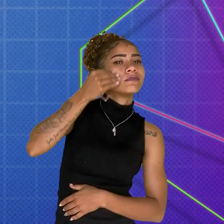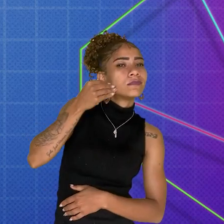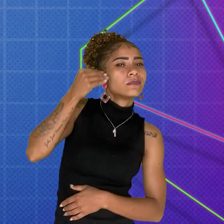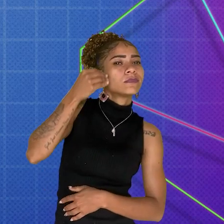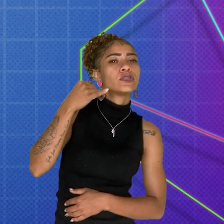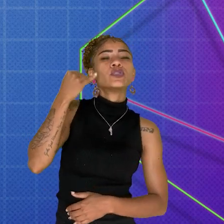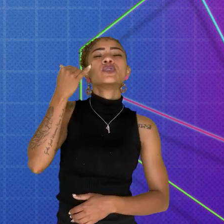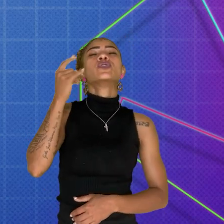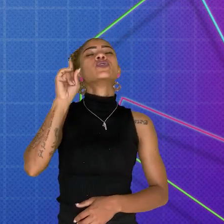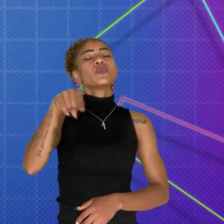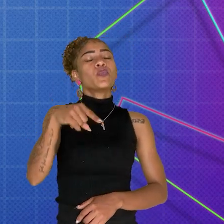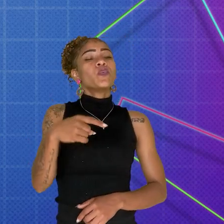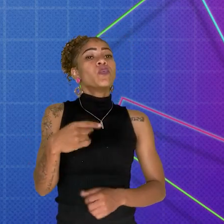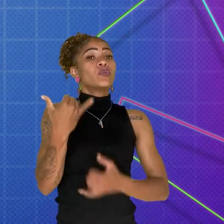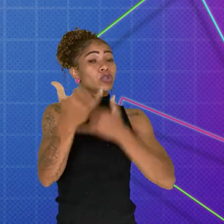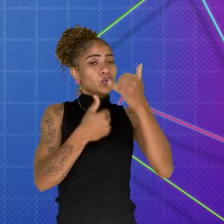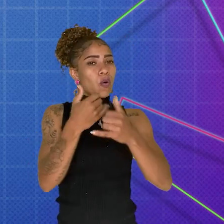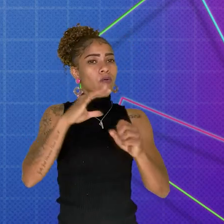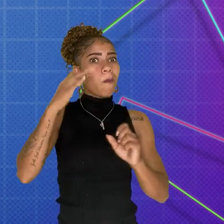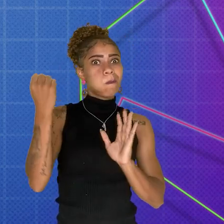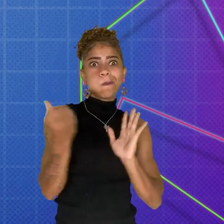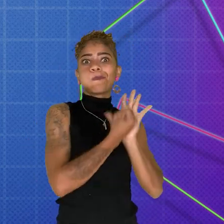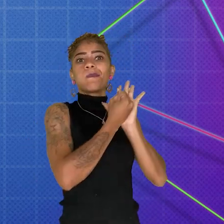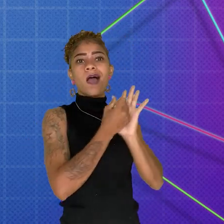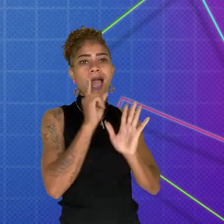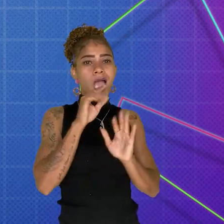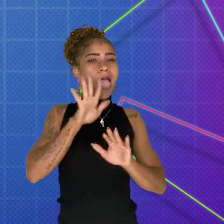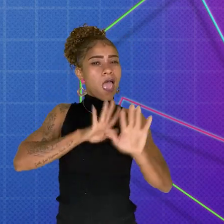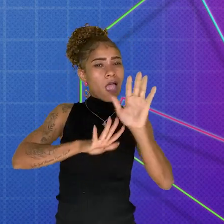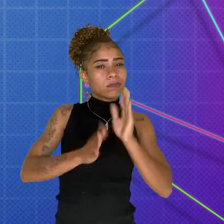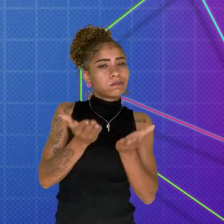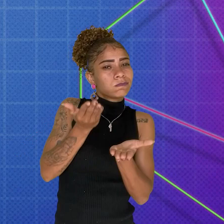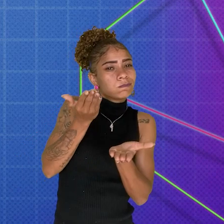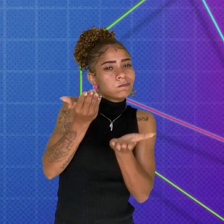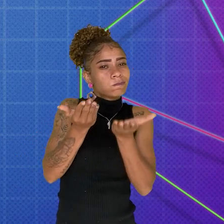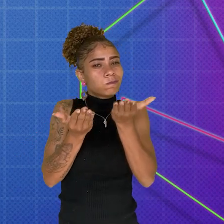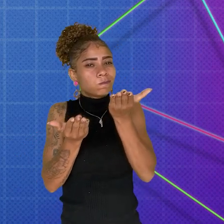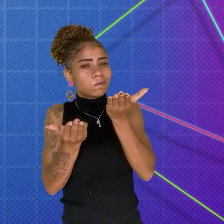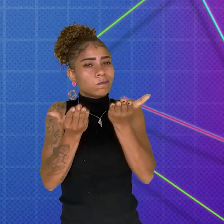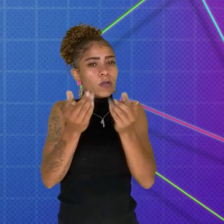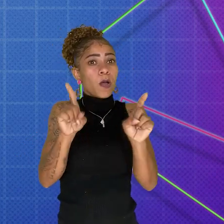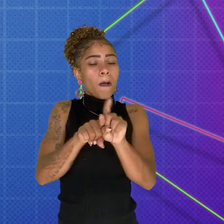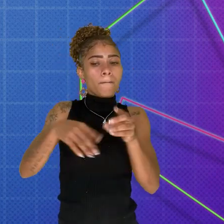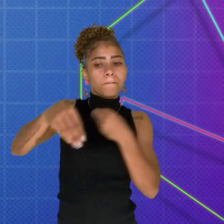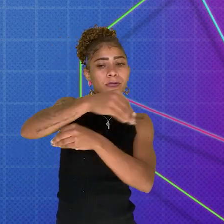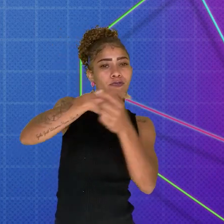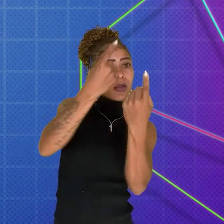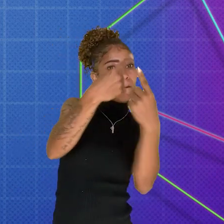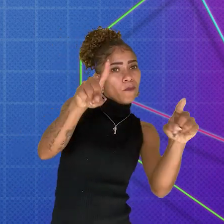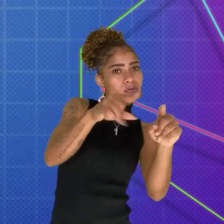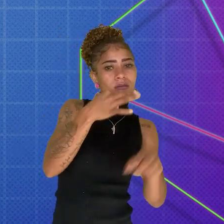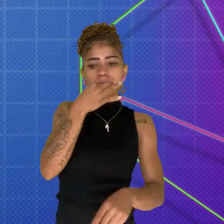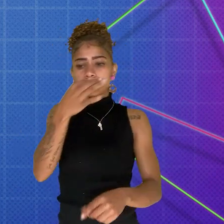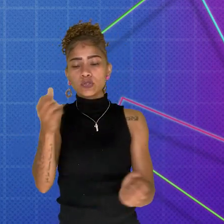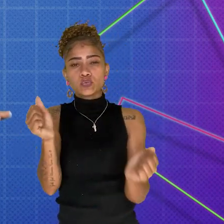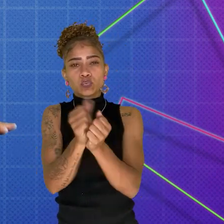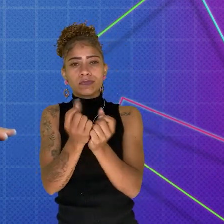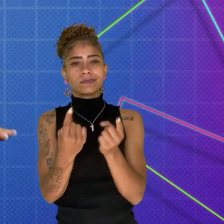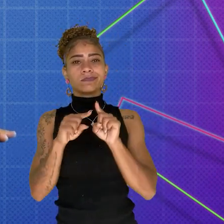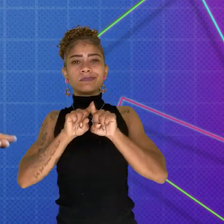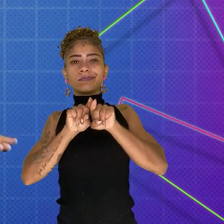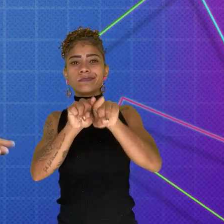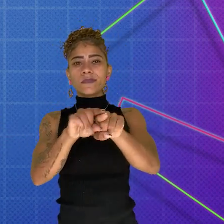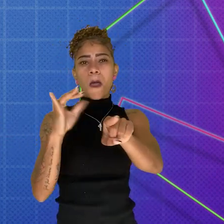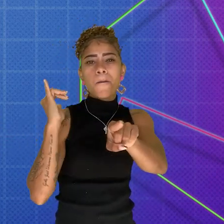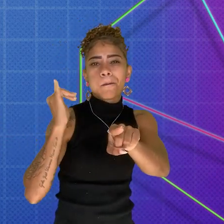de jogo memorável e impactante. É uma combinação cuidadosamente equilibrada de música e efeitos sonoros que trabalham em conjunto